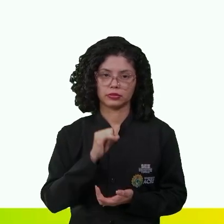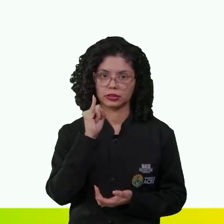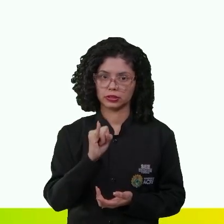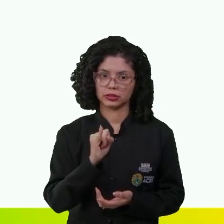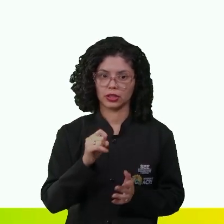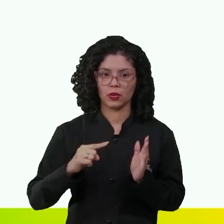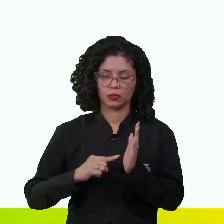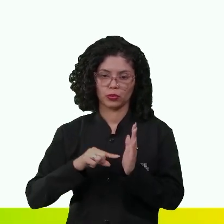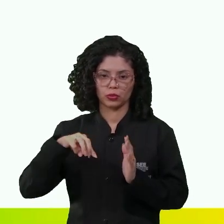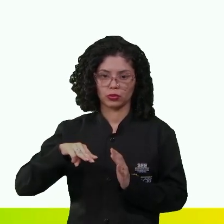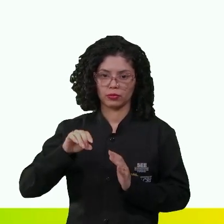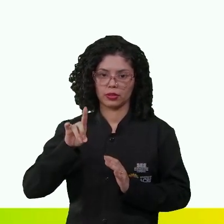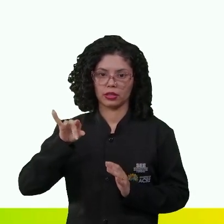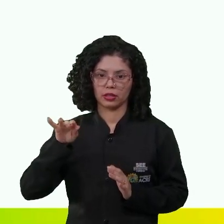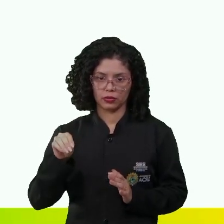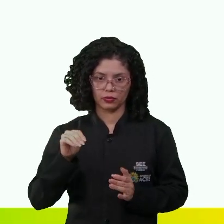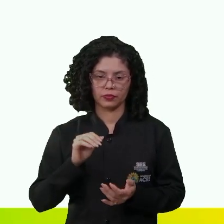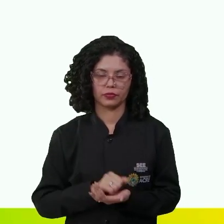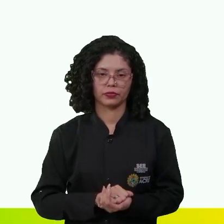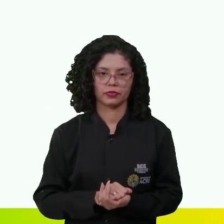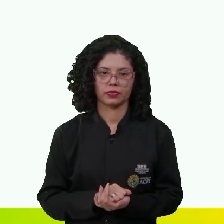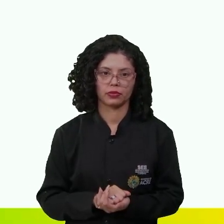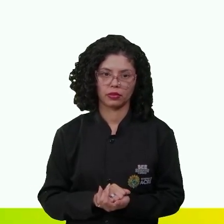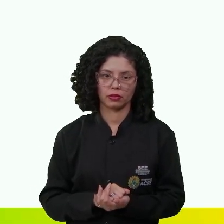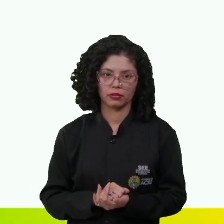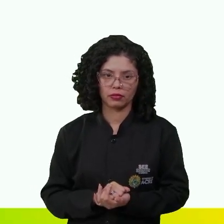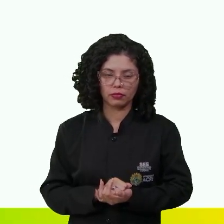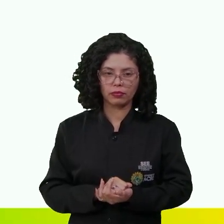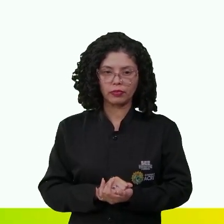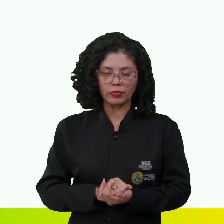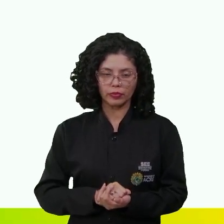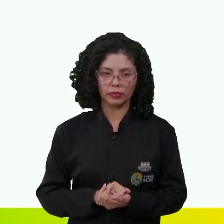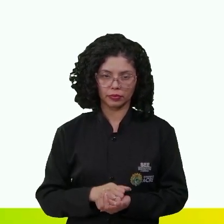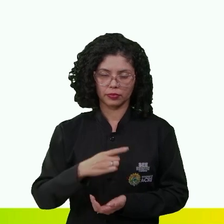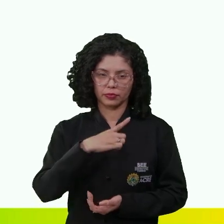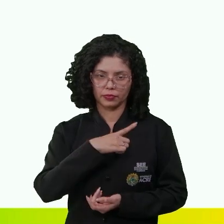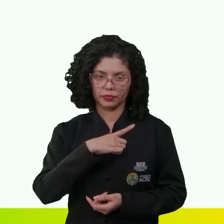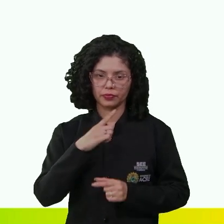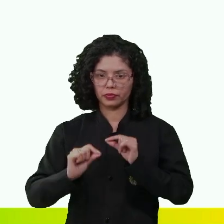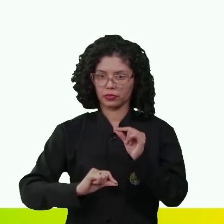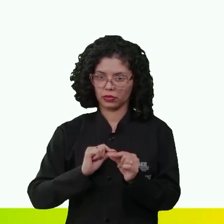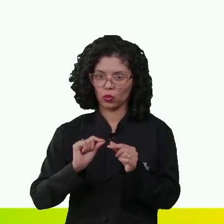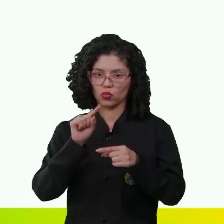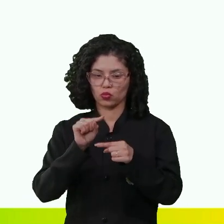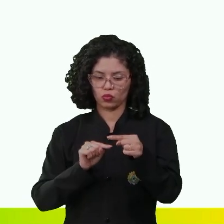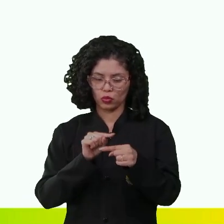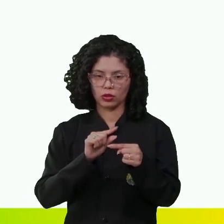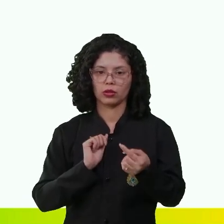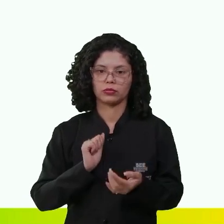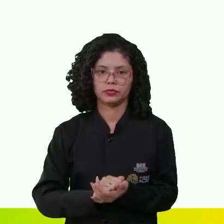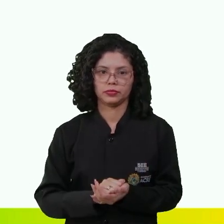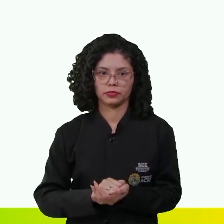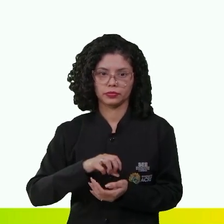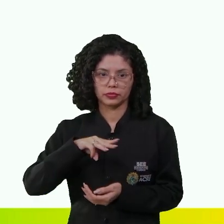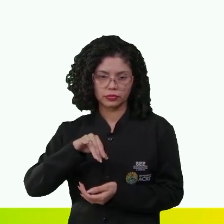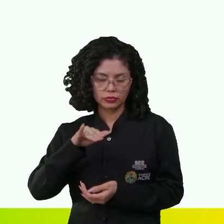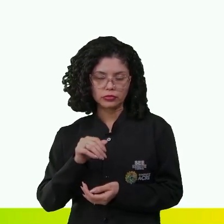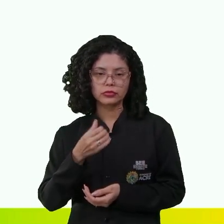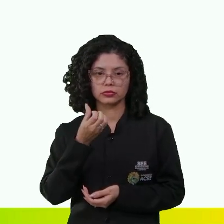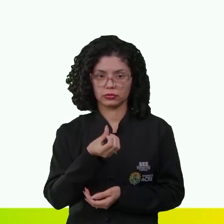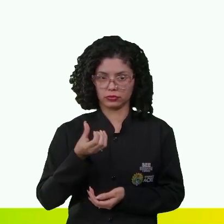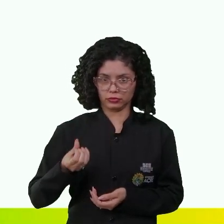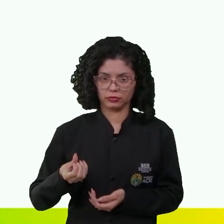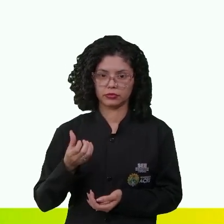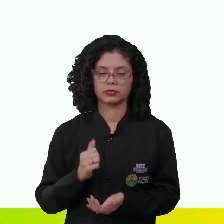fosse ponto médio, esse D, ele deveria dividir exatamente ao meio, 6 e